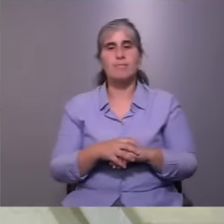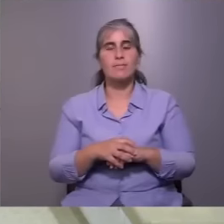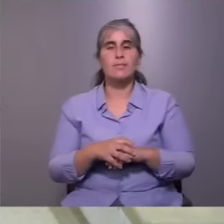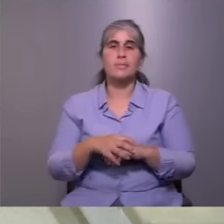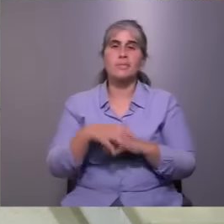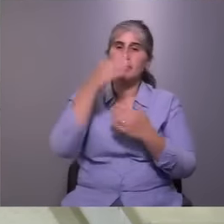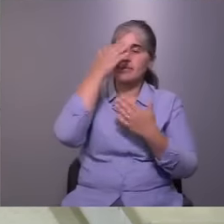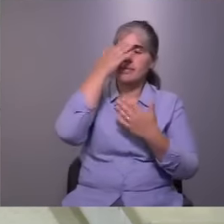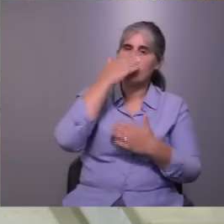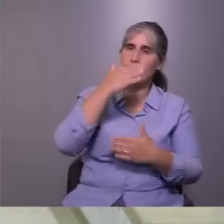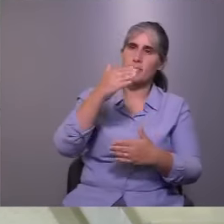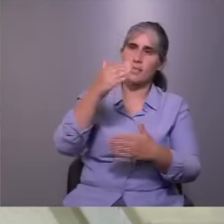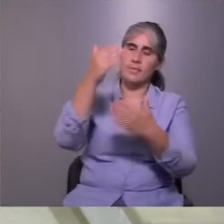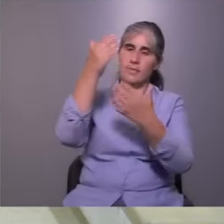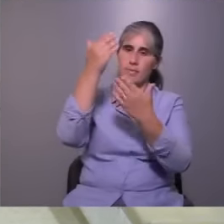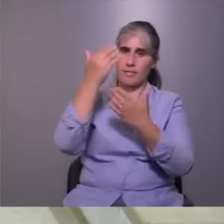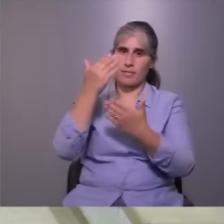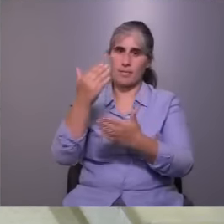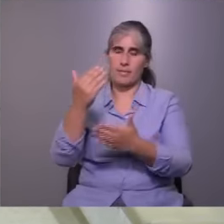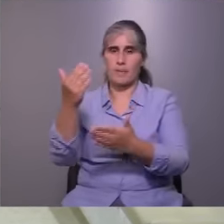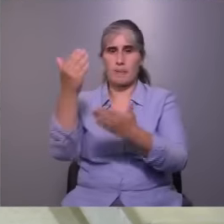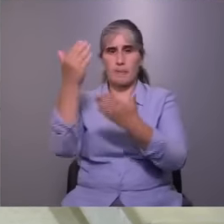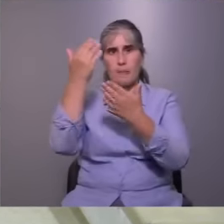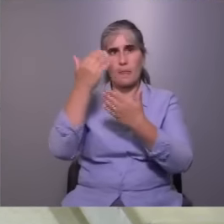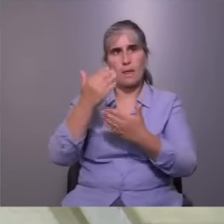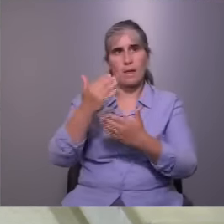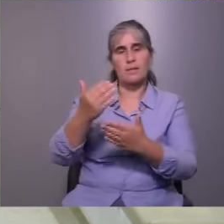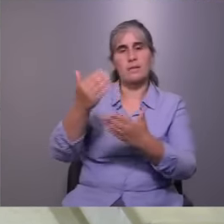Verbo de Deus. Cantamos.